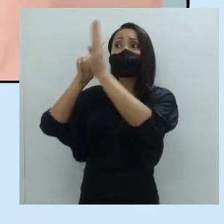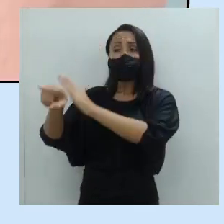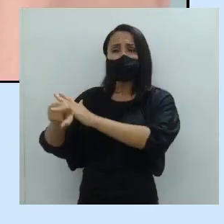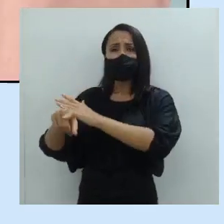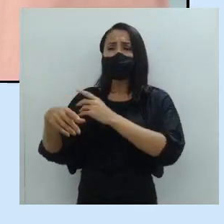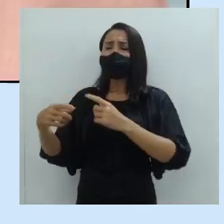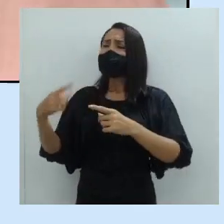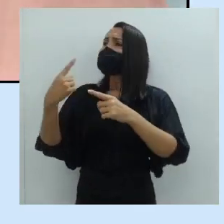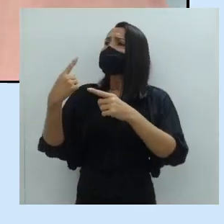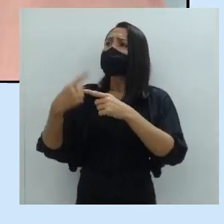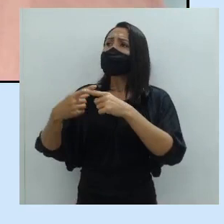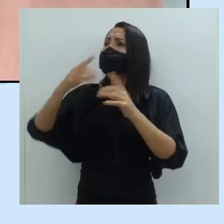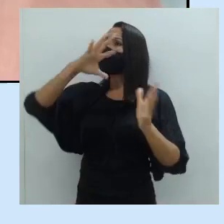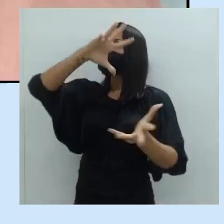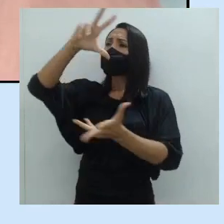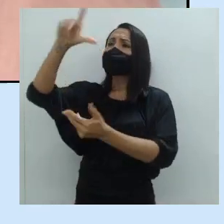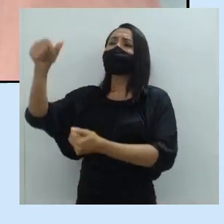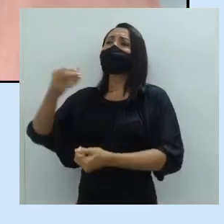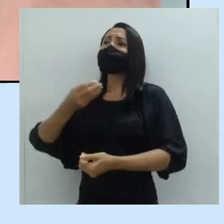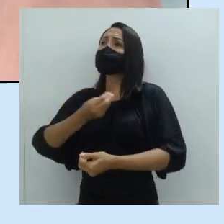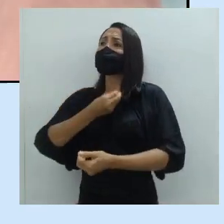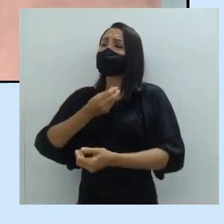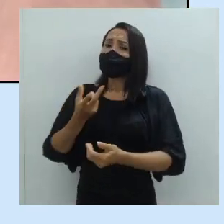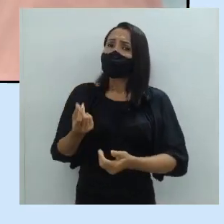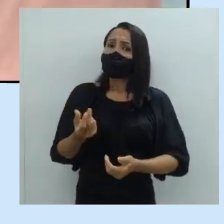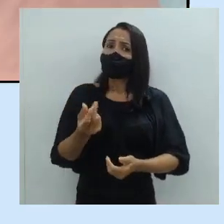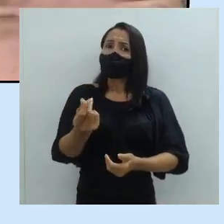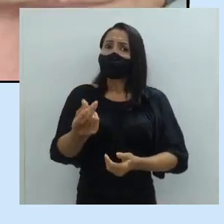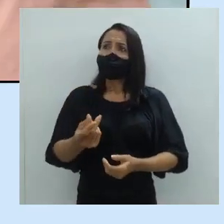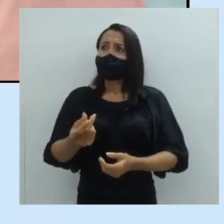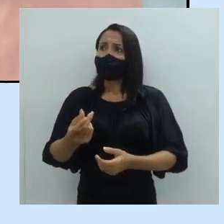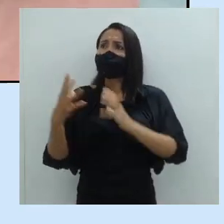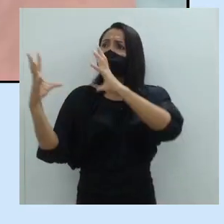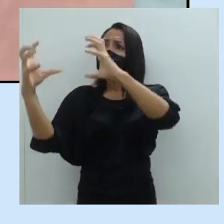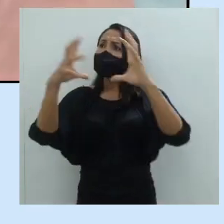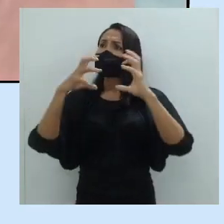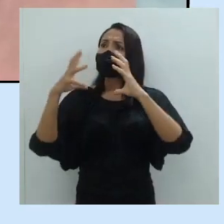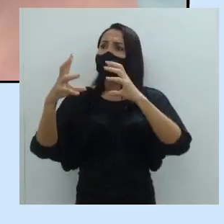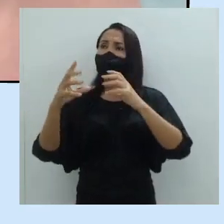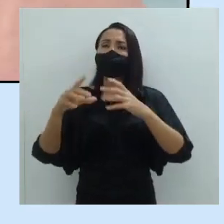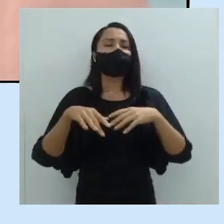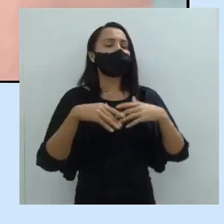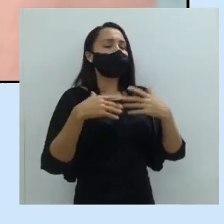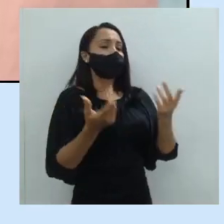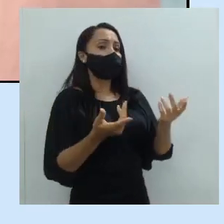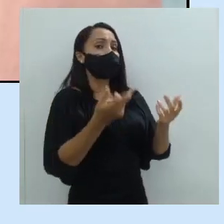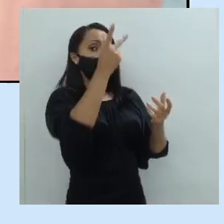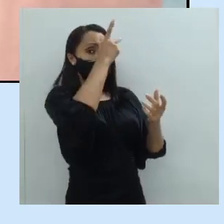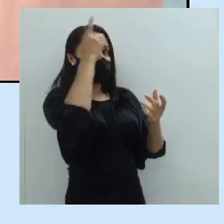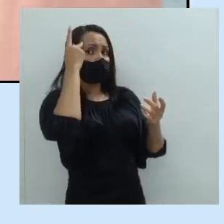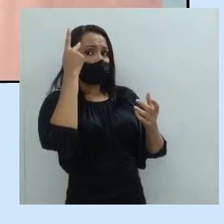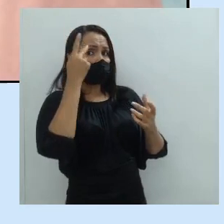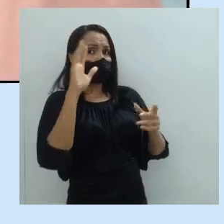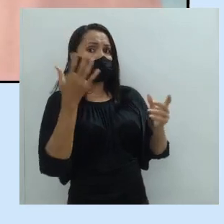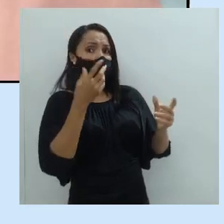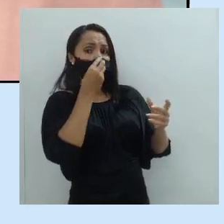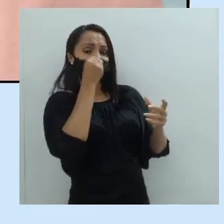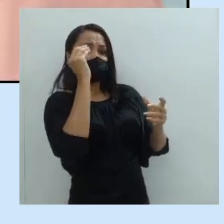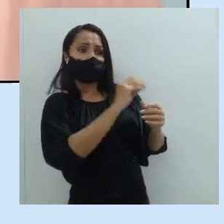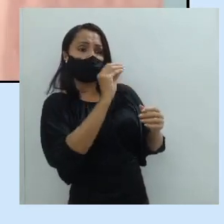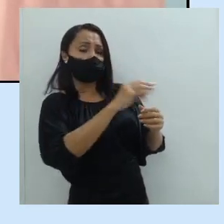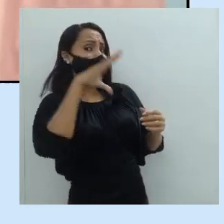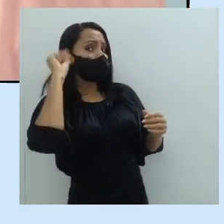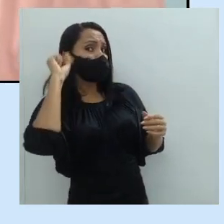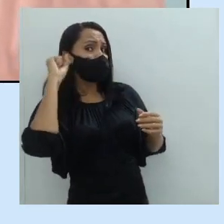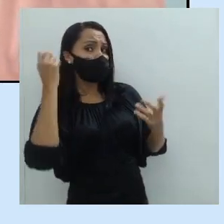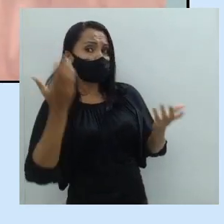por que é que o mundo vive em contínua discórdia? Aí H diz, porque as pessoas se recusam a ouvir. E o amigo